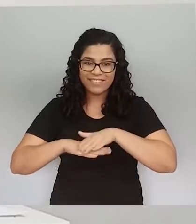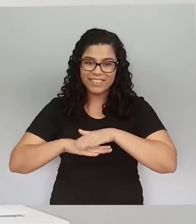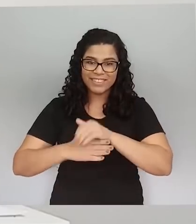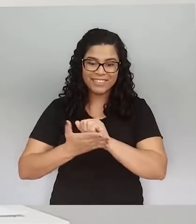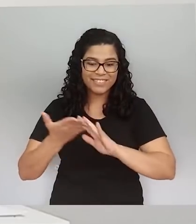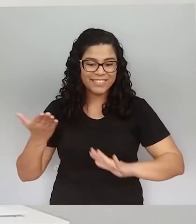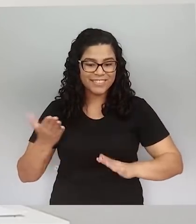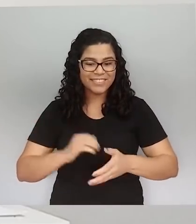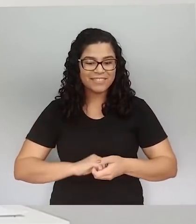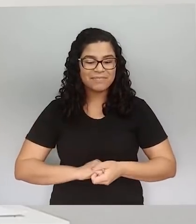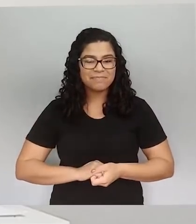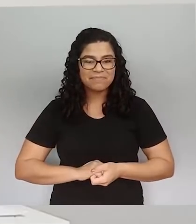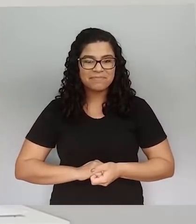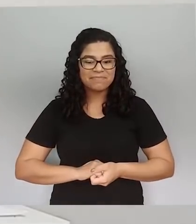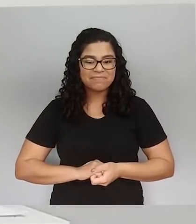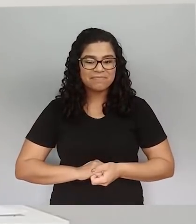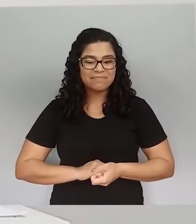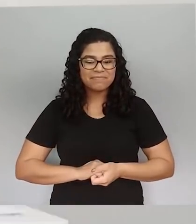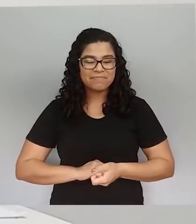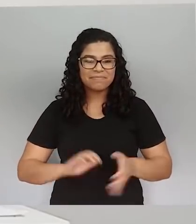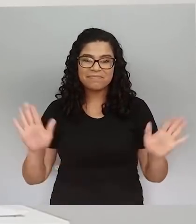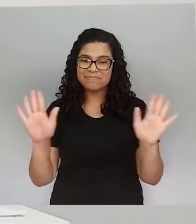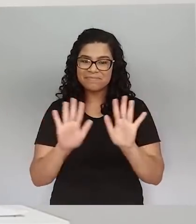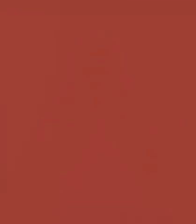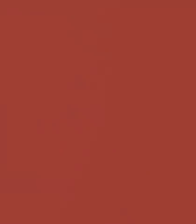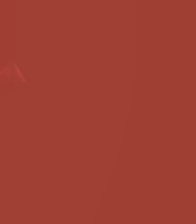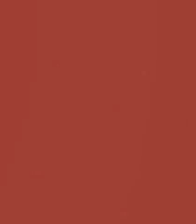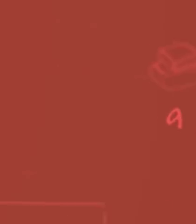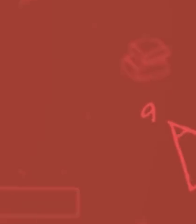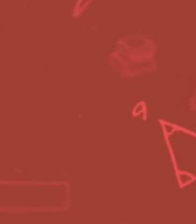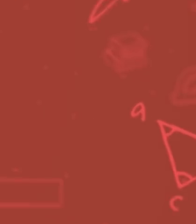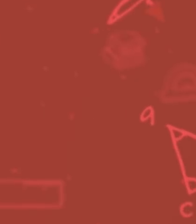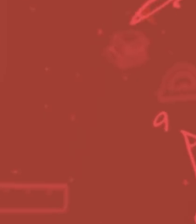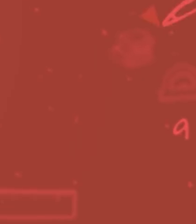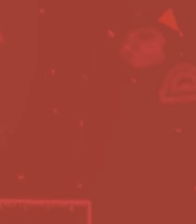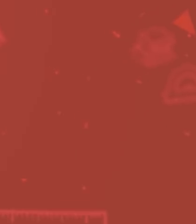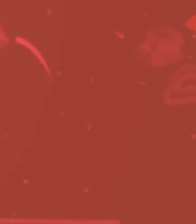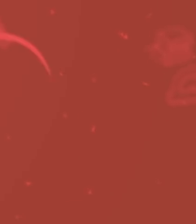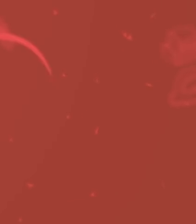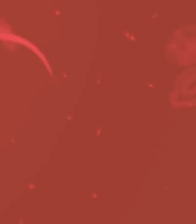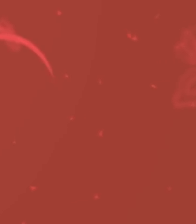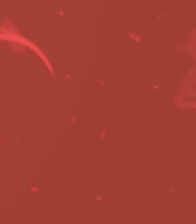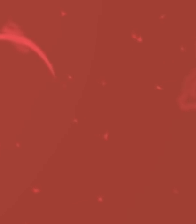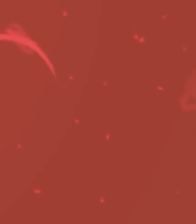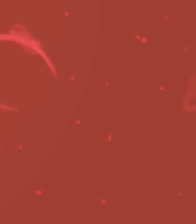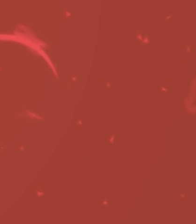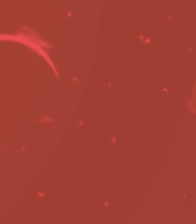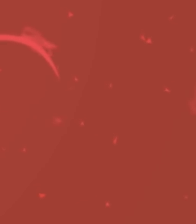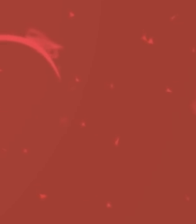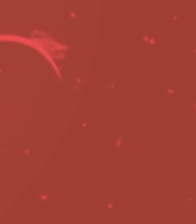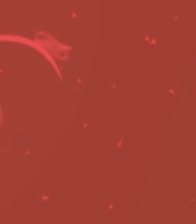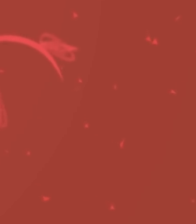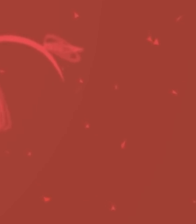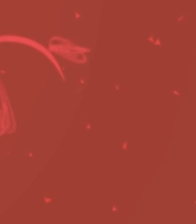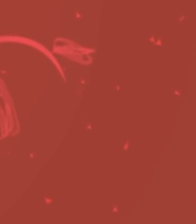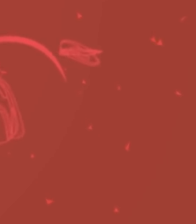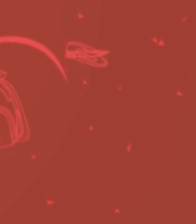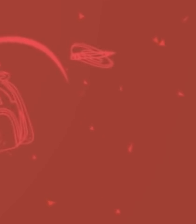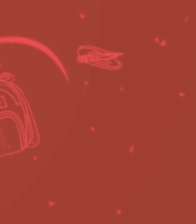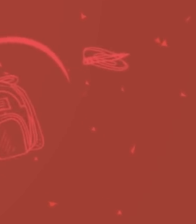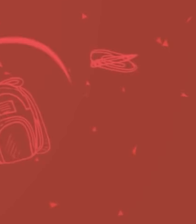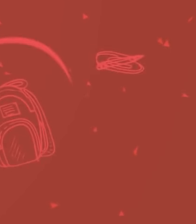ser desenvolvida em cima de uma mesa que a criança alcance, ou pode ser também no chão, e a